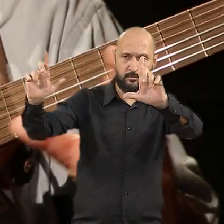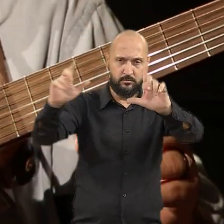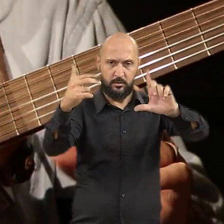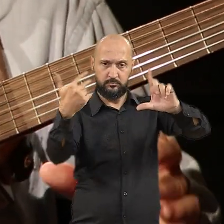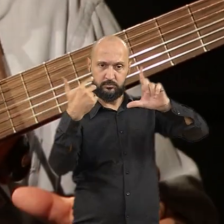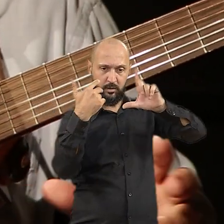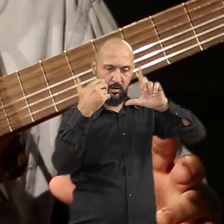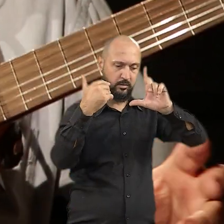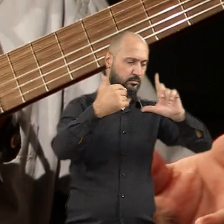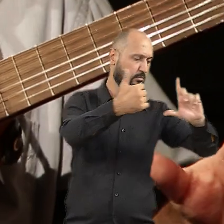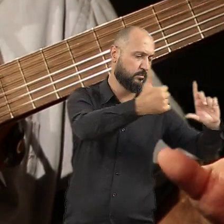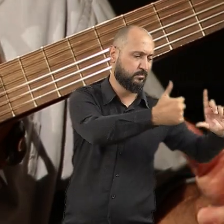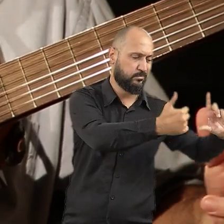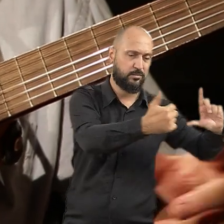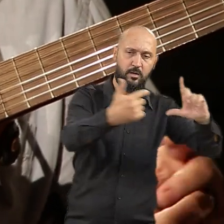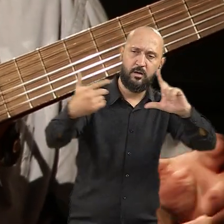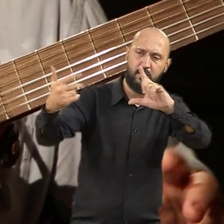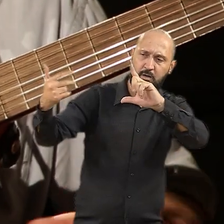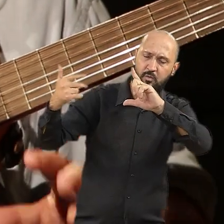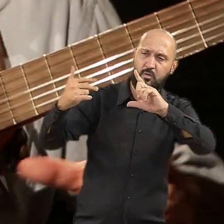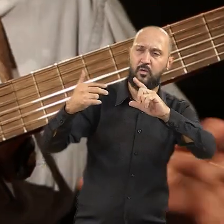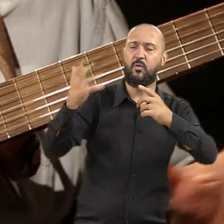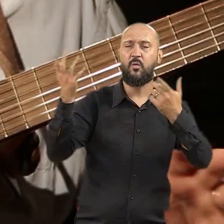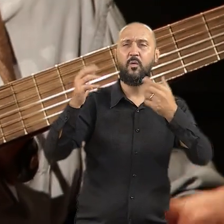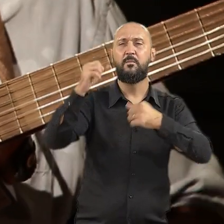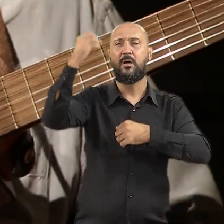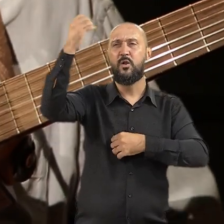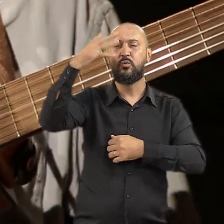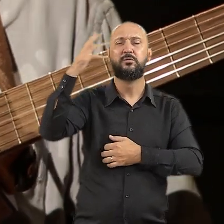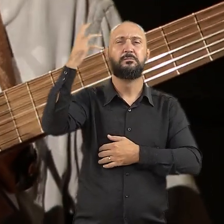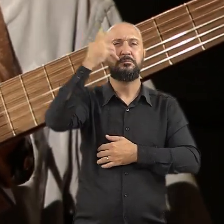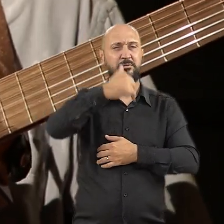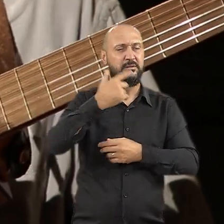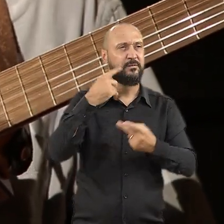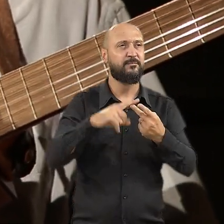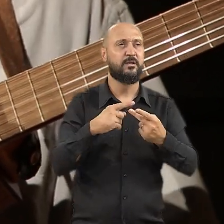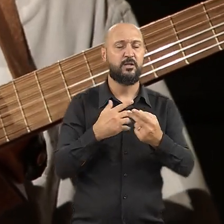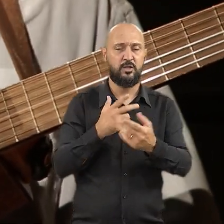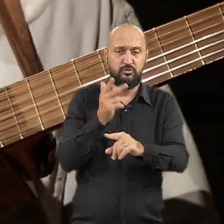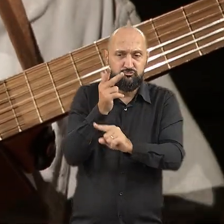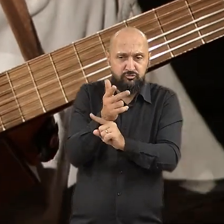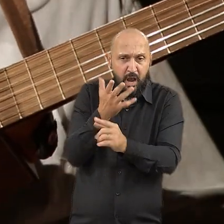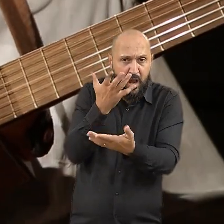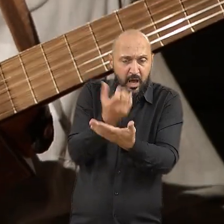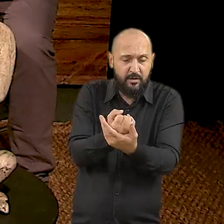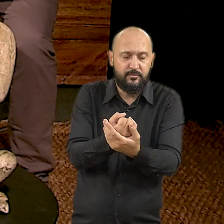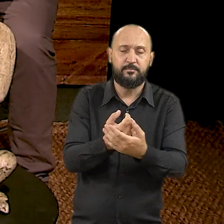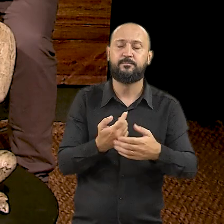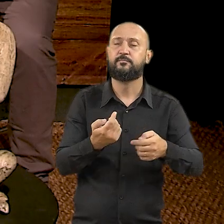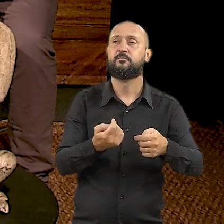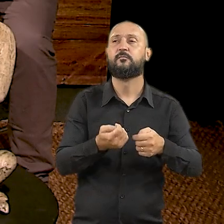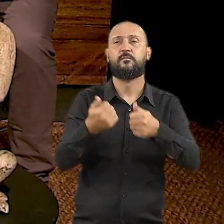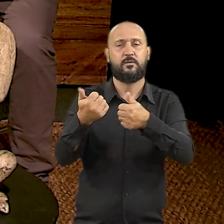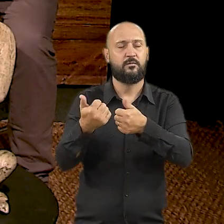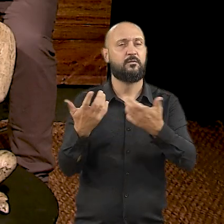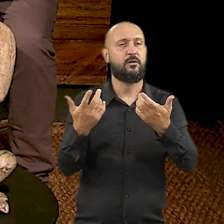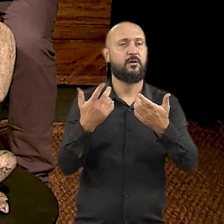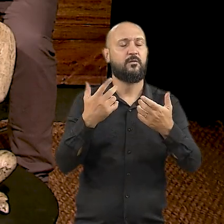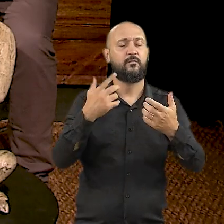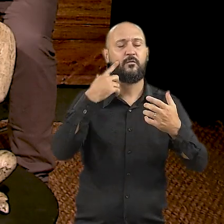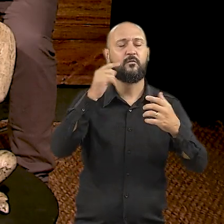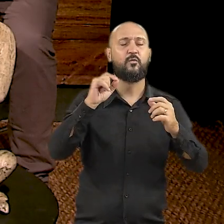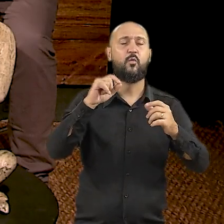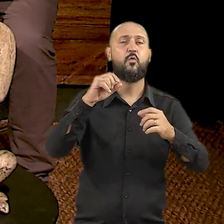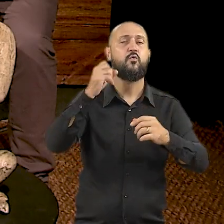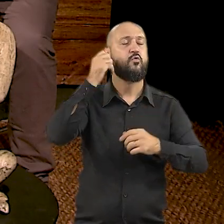mais close, e com uma luz linda, muito trabalhada. E a gente gravou lá. Aí eu ofereci, claro, aí